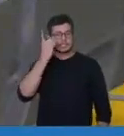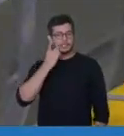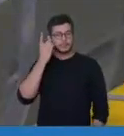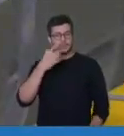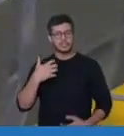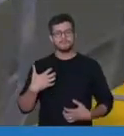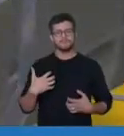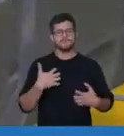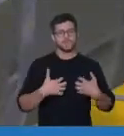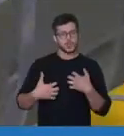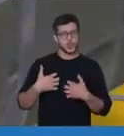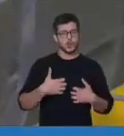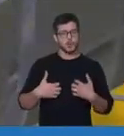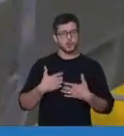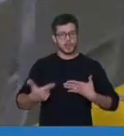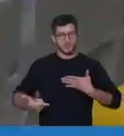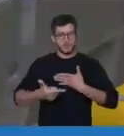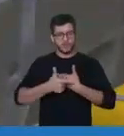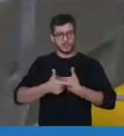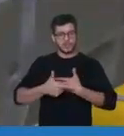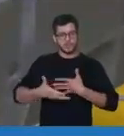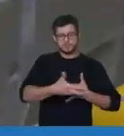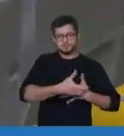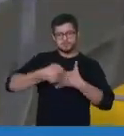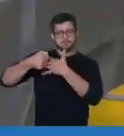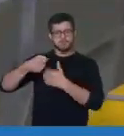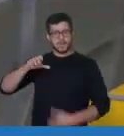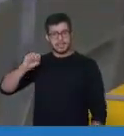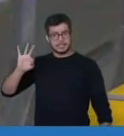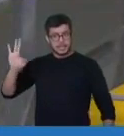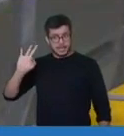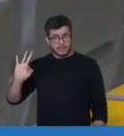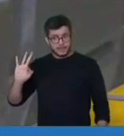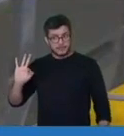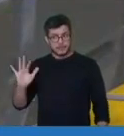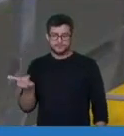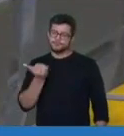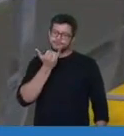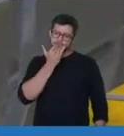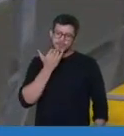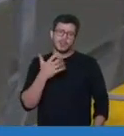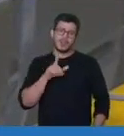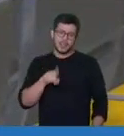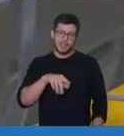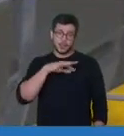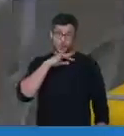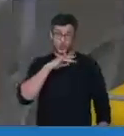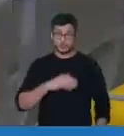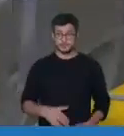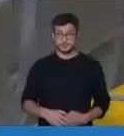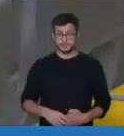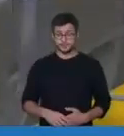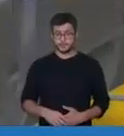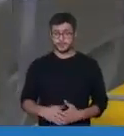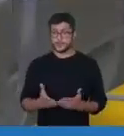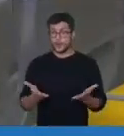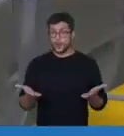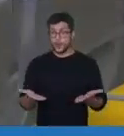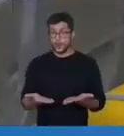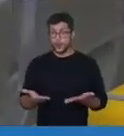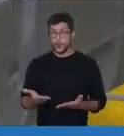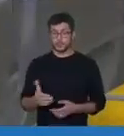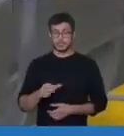de função pública. É inadmissível. Hoje nós temos uma situação acontecendo do Supremo Tribunal